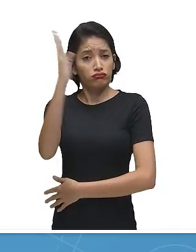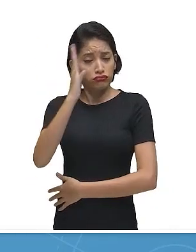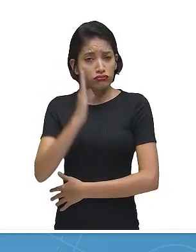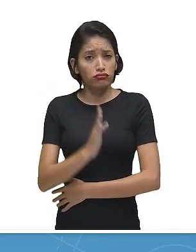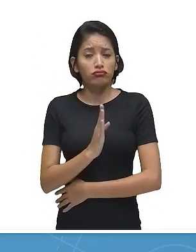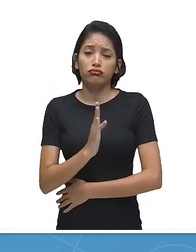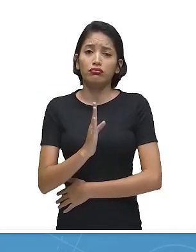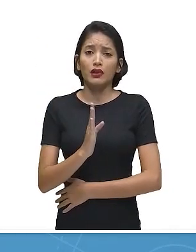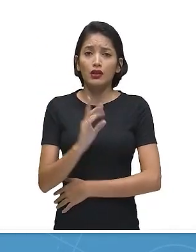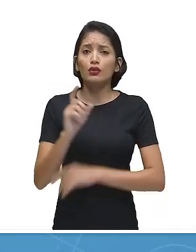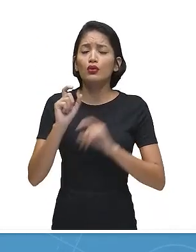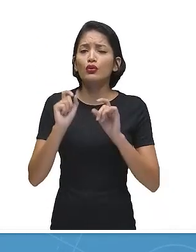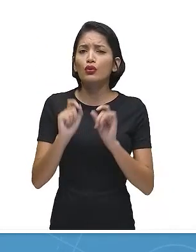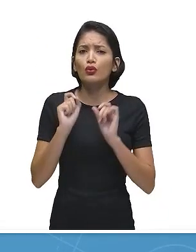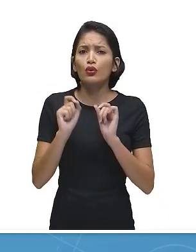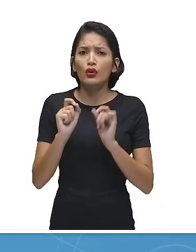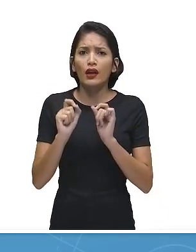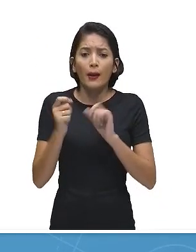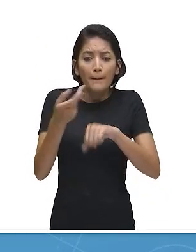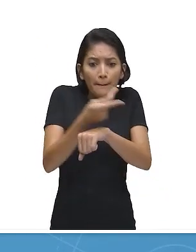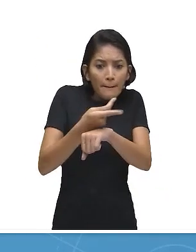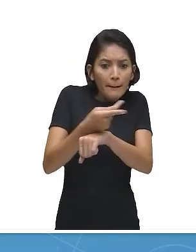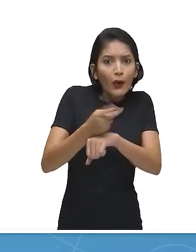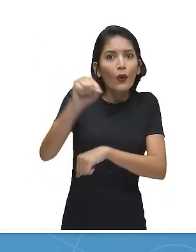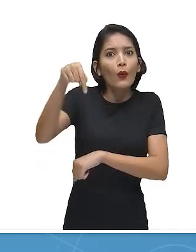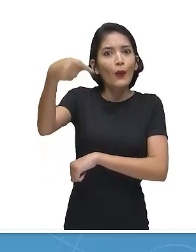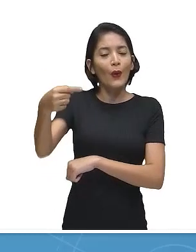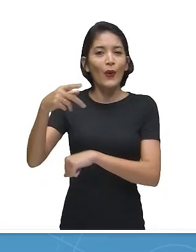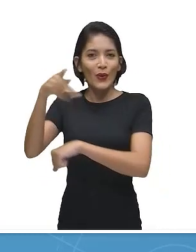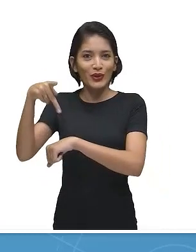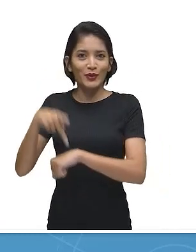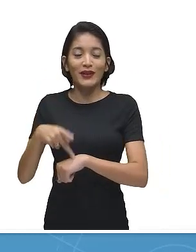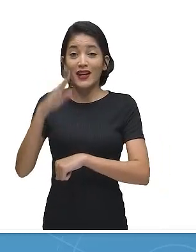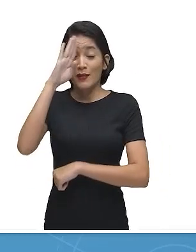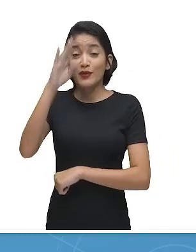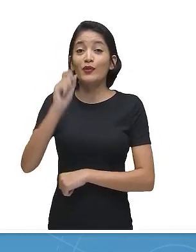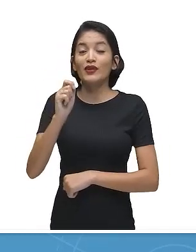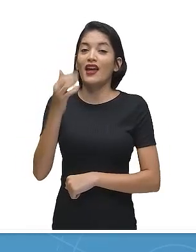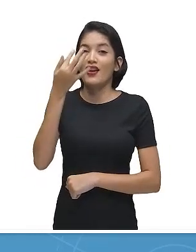forma de economia daquela época. E depois de